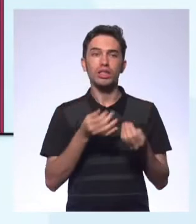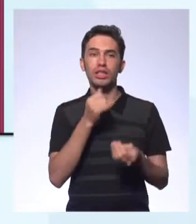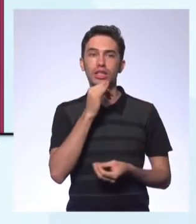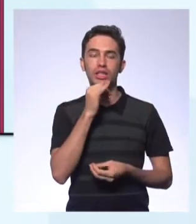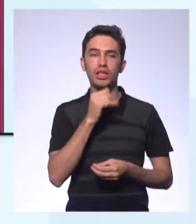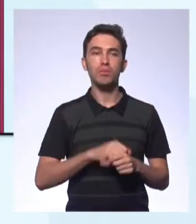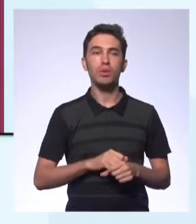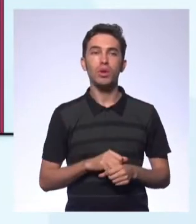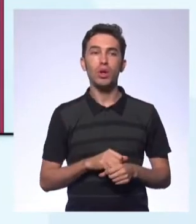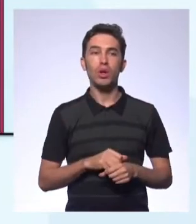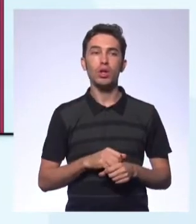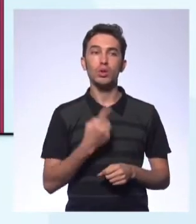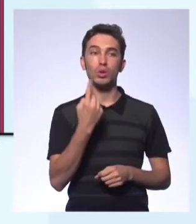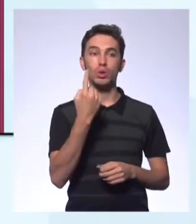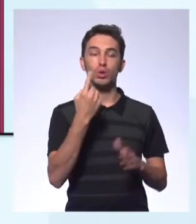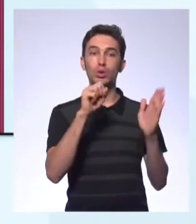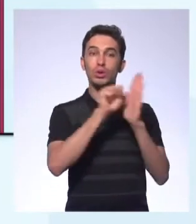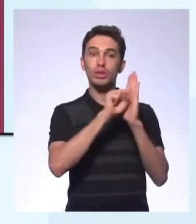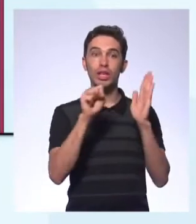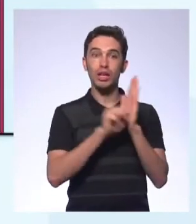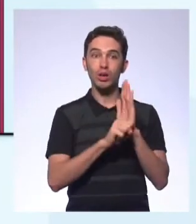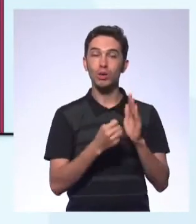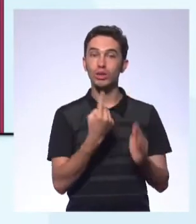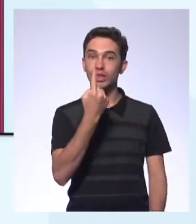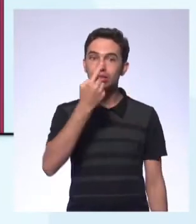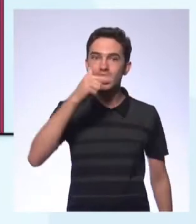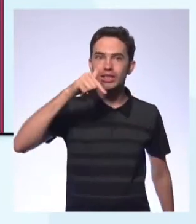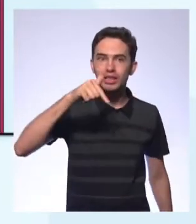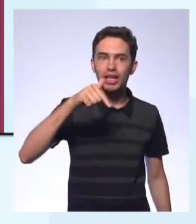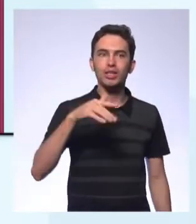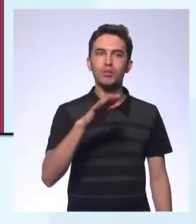do século XVII, aí